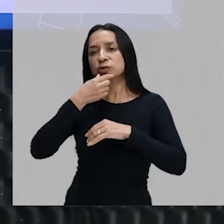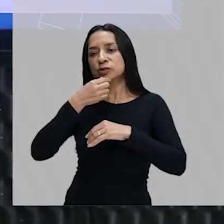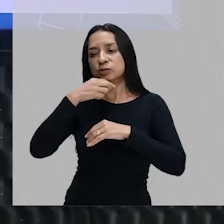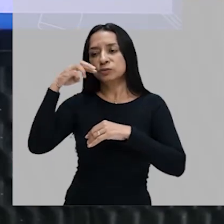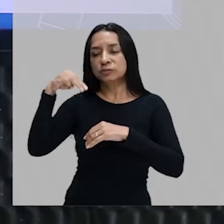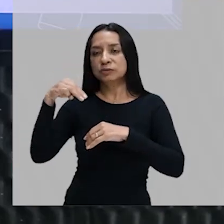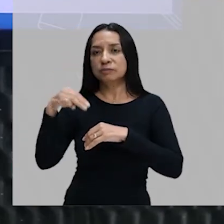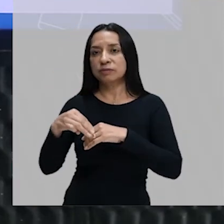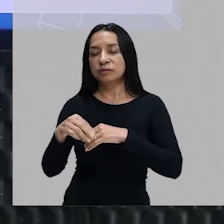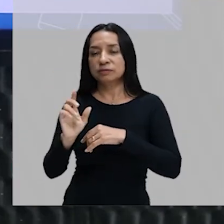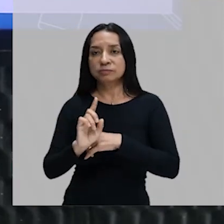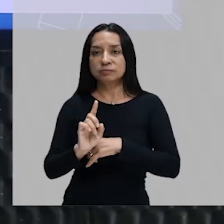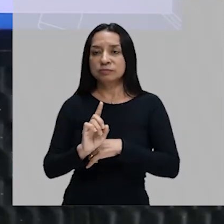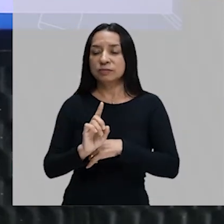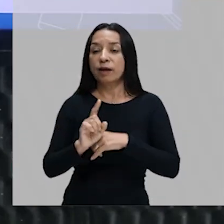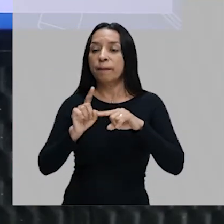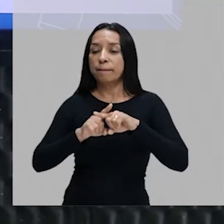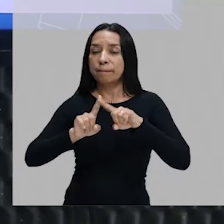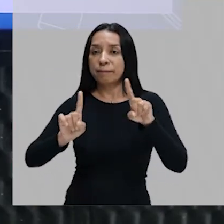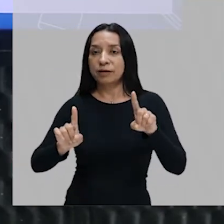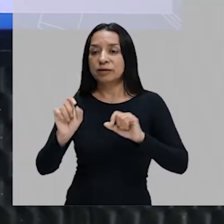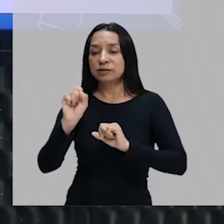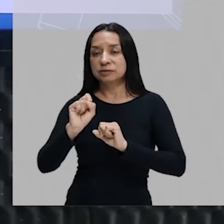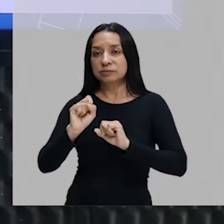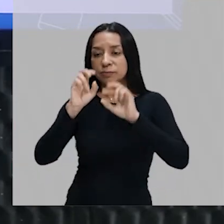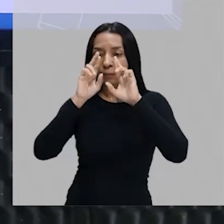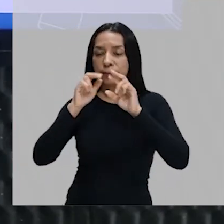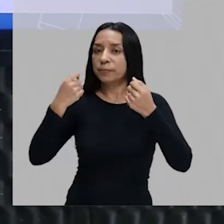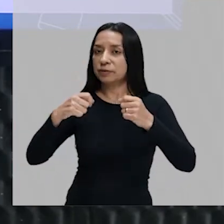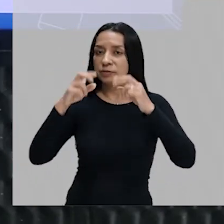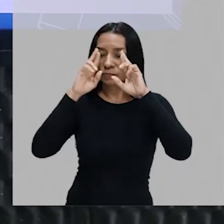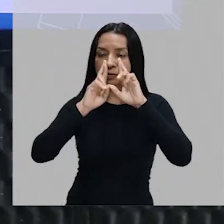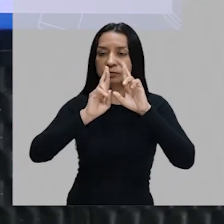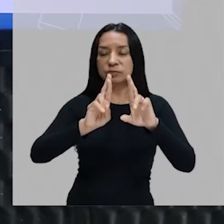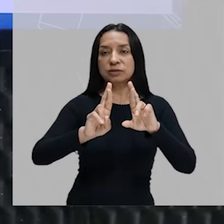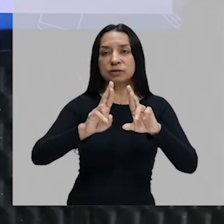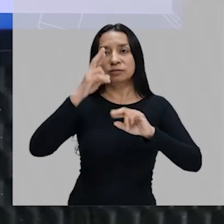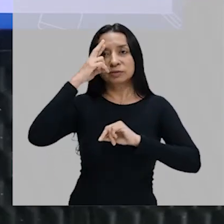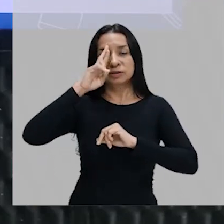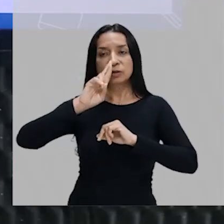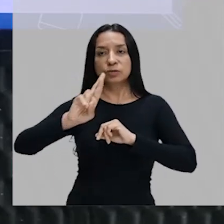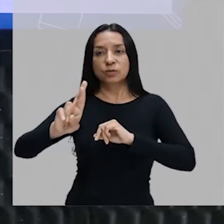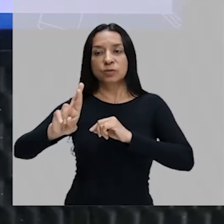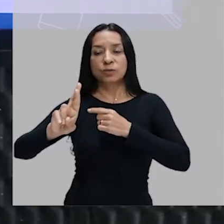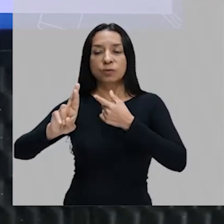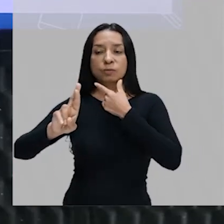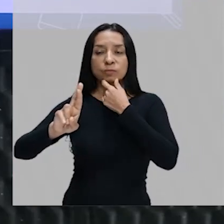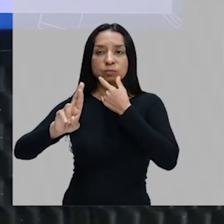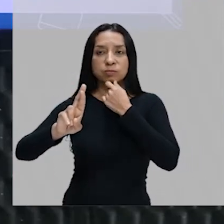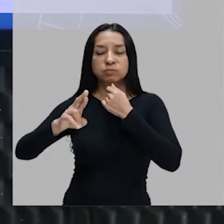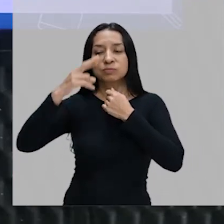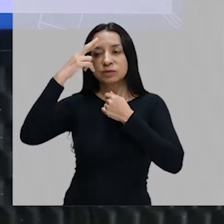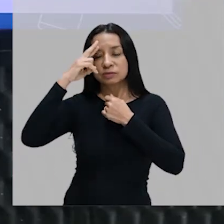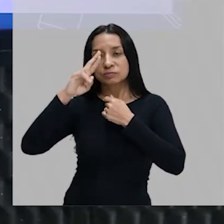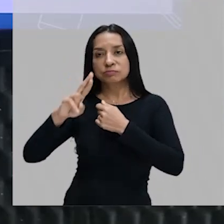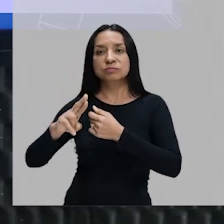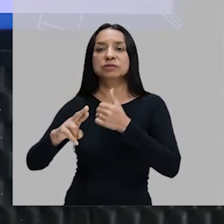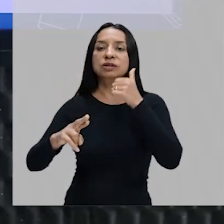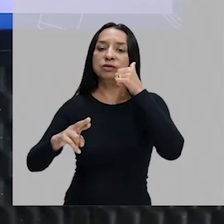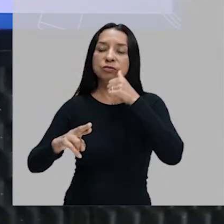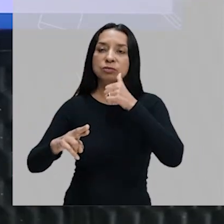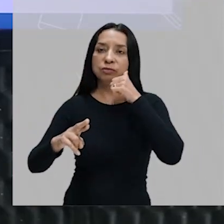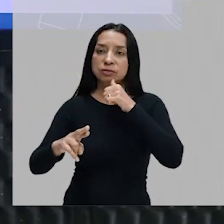assim, mas ainda assim nós devemos respeito. Então, o senhor, a senhora. Então, é muito comum. E